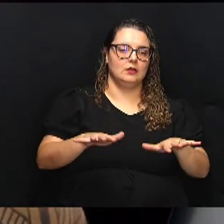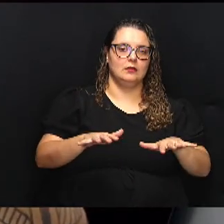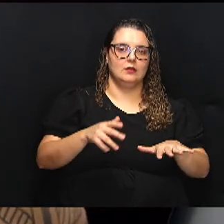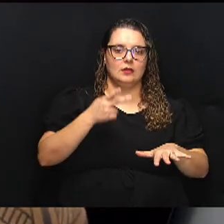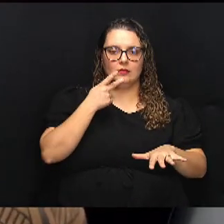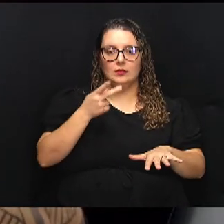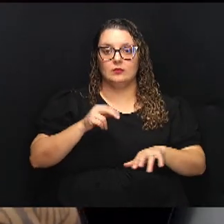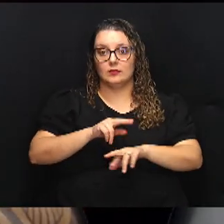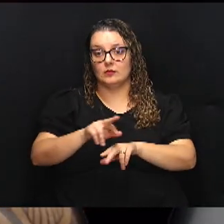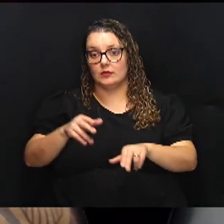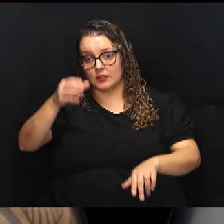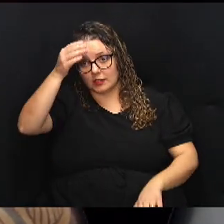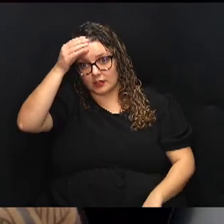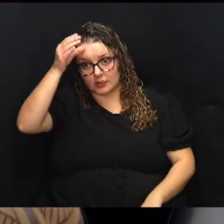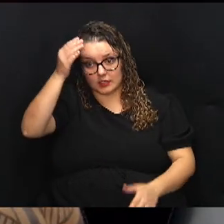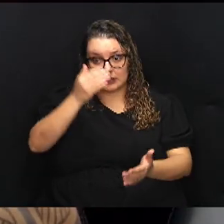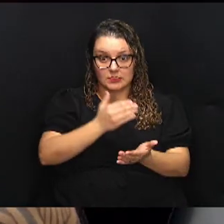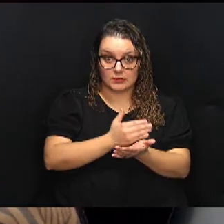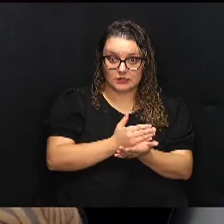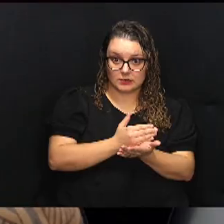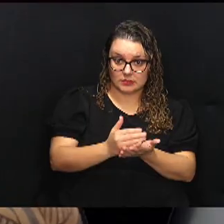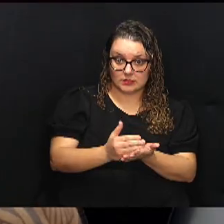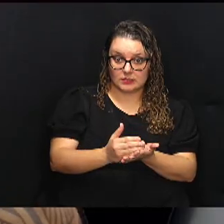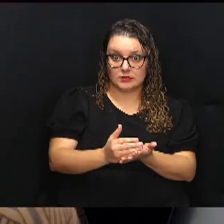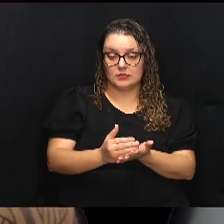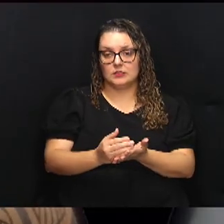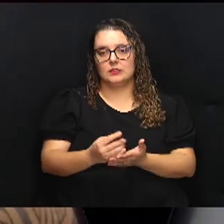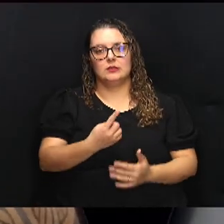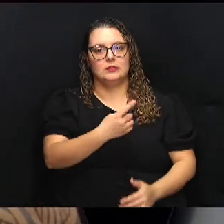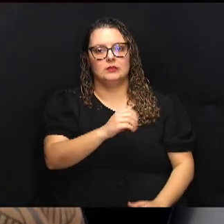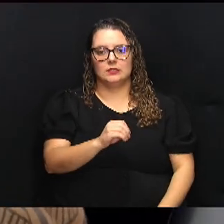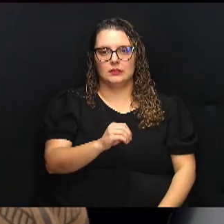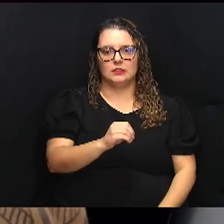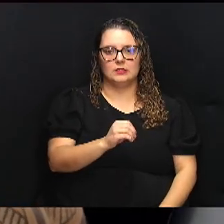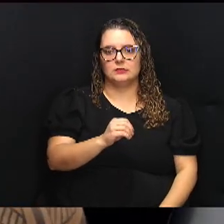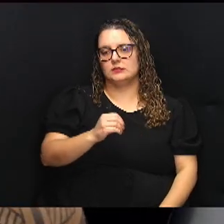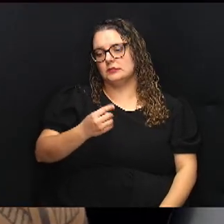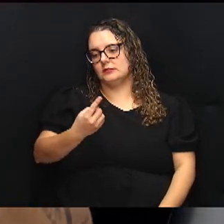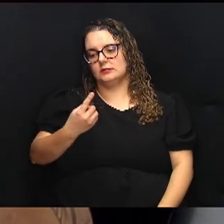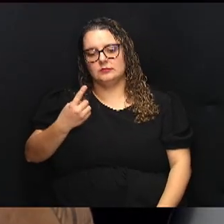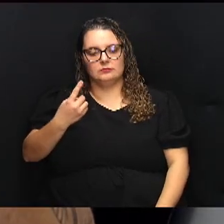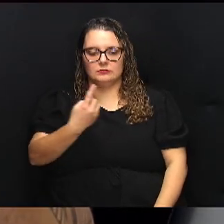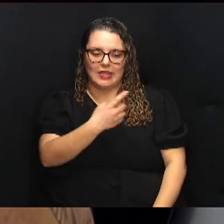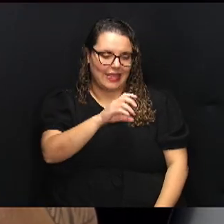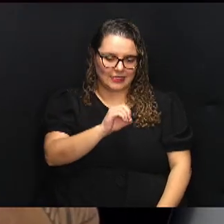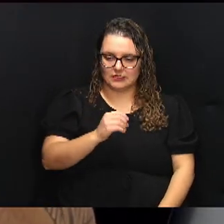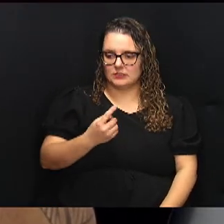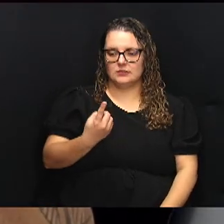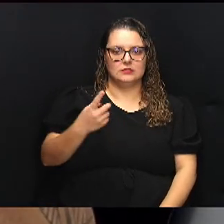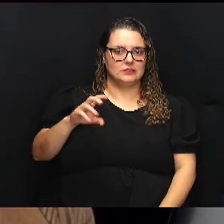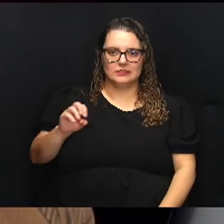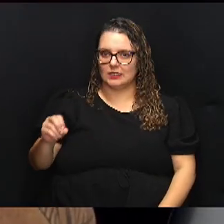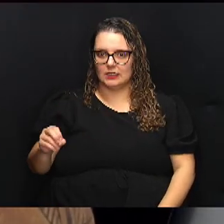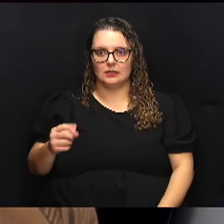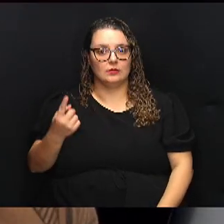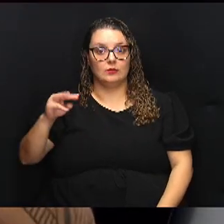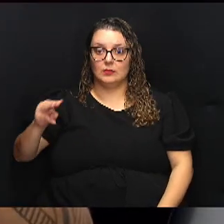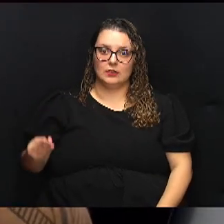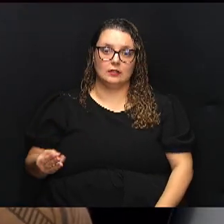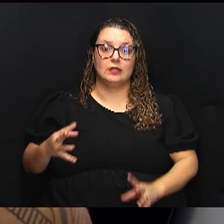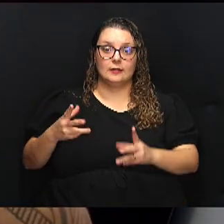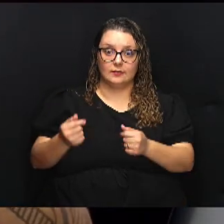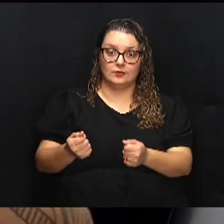eu tenho diversos clientes que estão começando, clientes que faturam 10, 100 até milhão. E todos eles têm o mesmo erro, que é ter